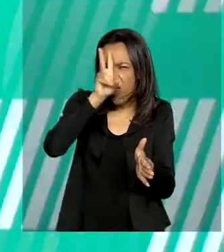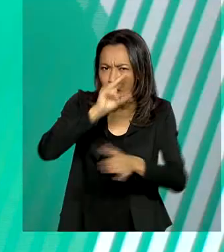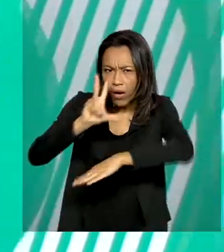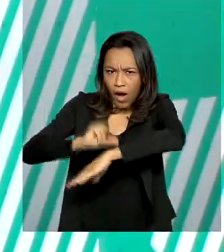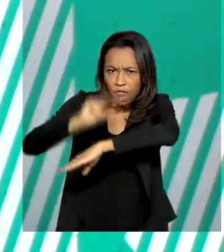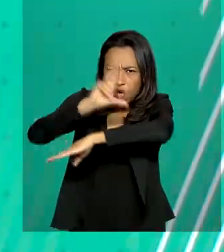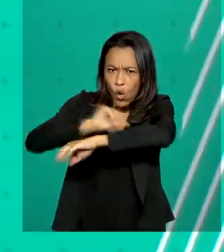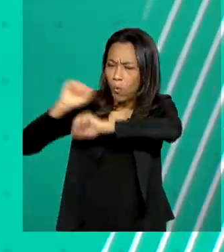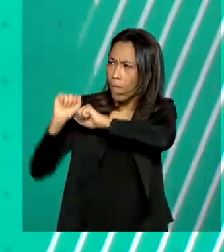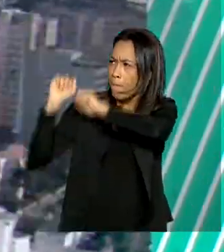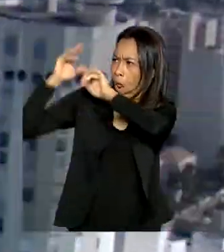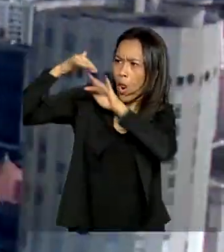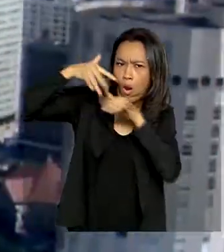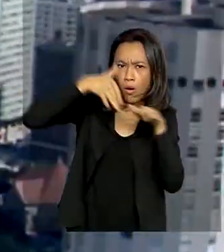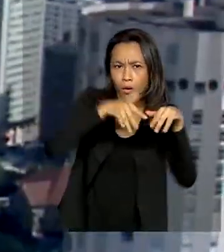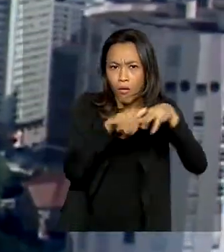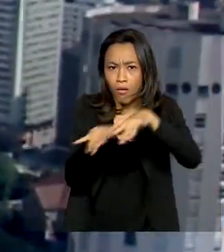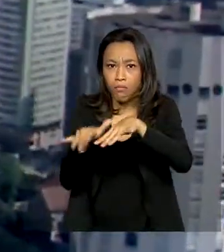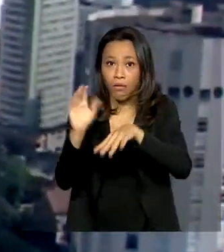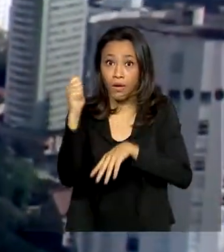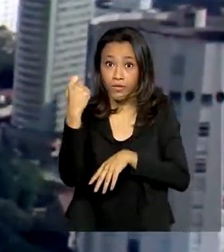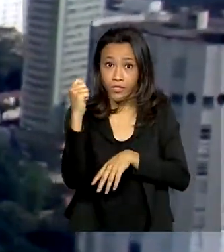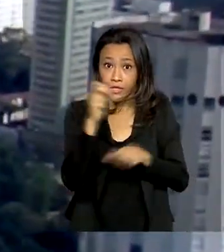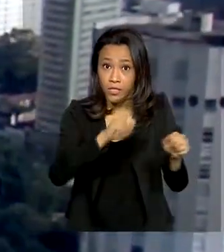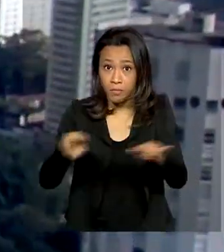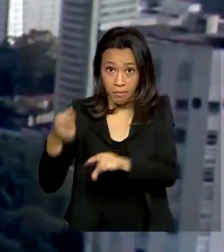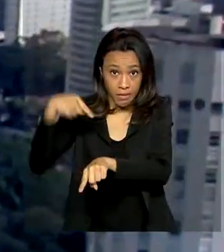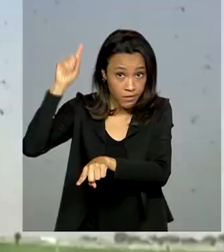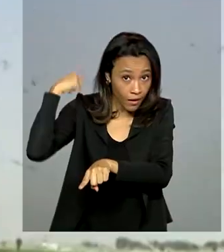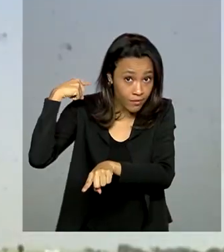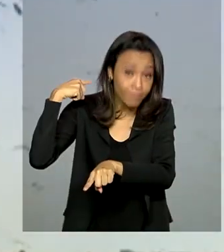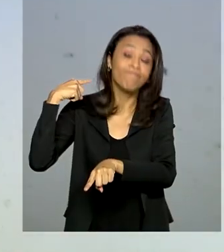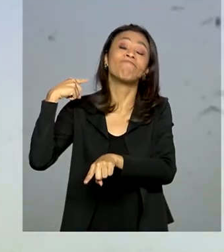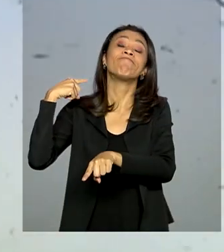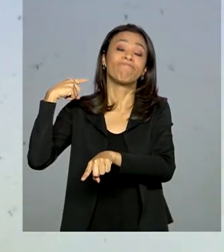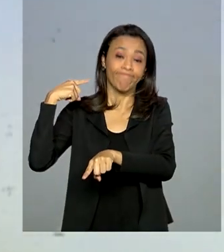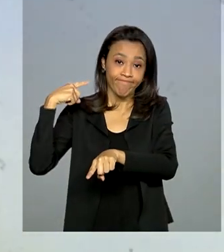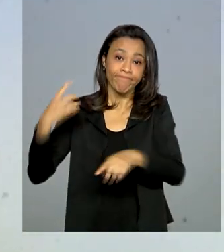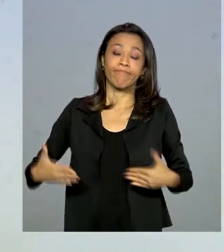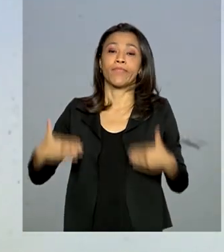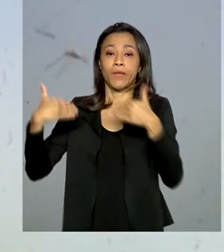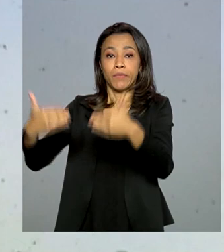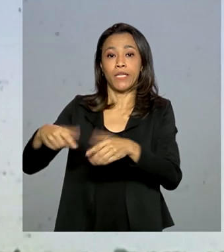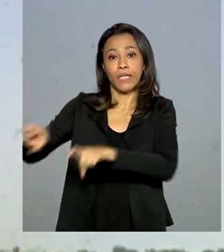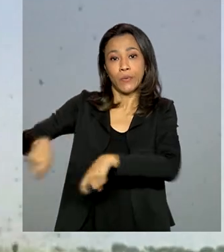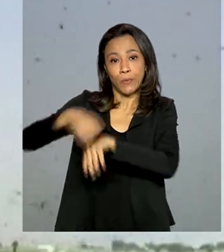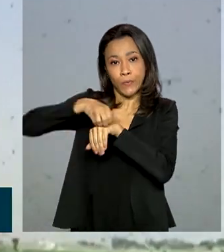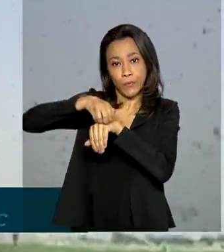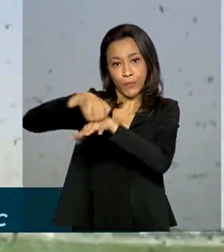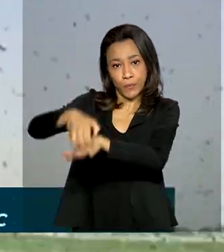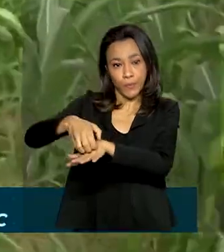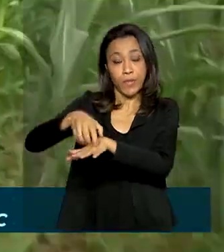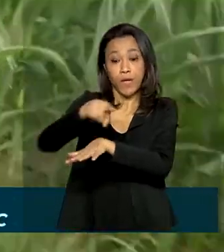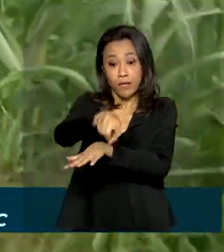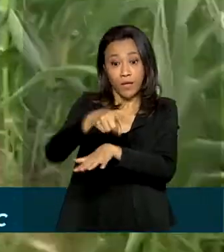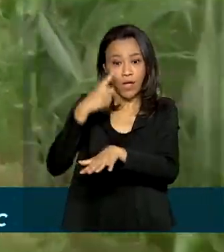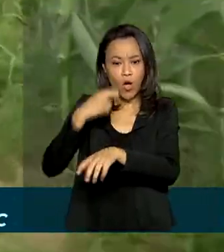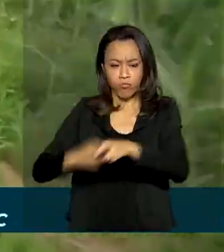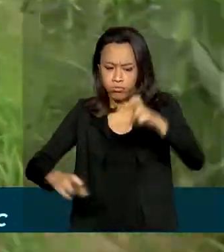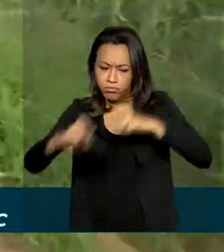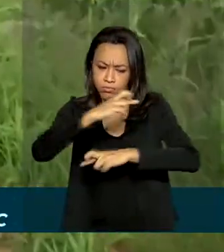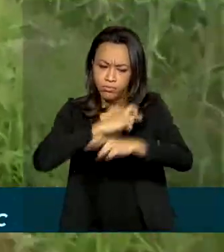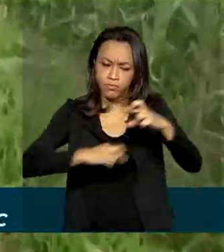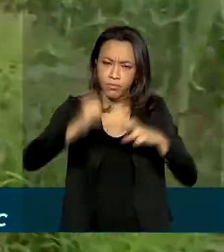gafanhotos que invadiu a Argentina semana passada? Pois é, o Ministério da Agricultura vem monitorando a situação aqui no Brasil